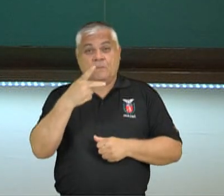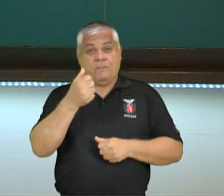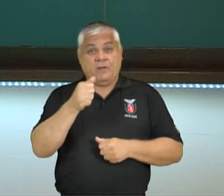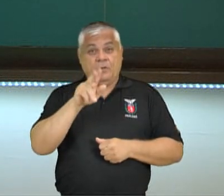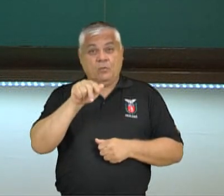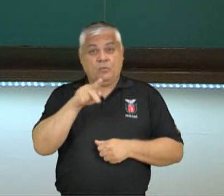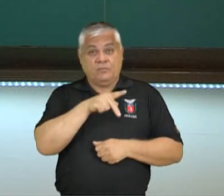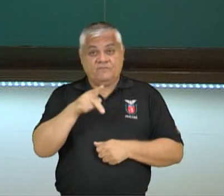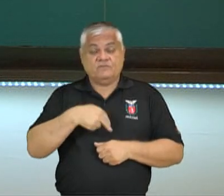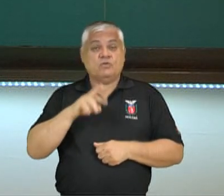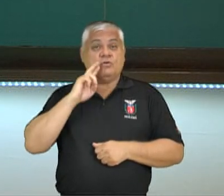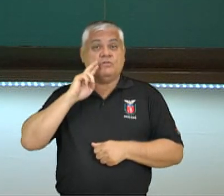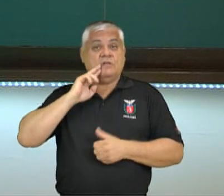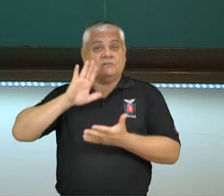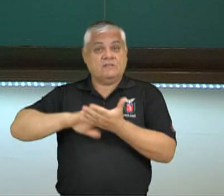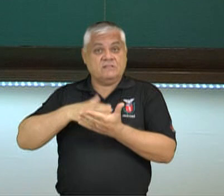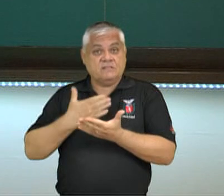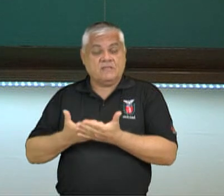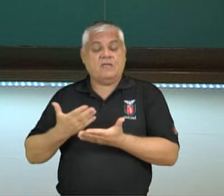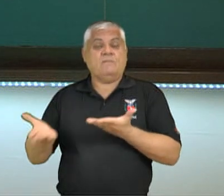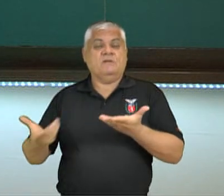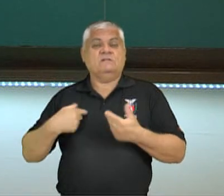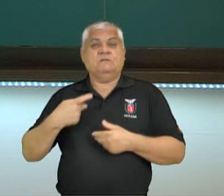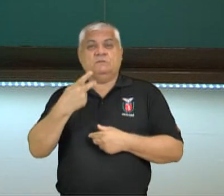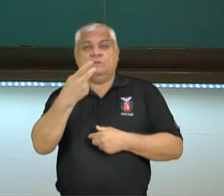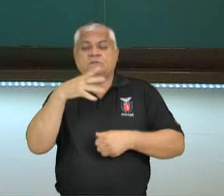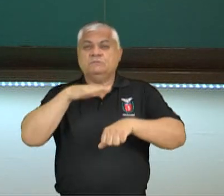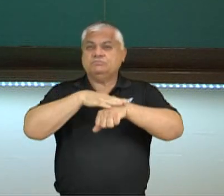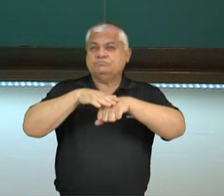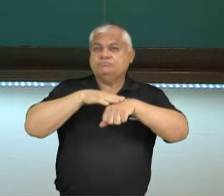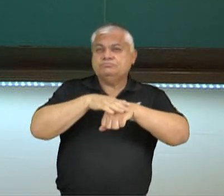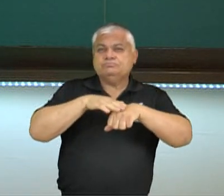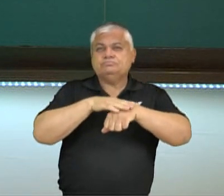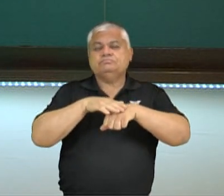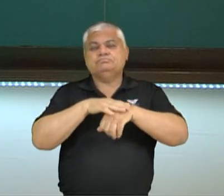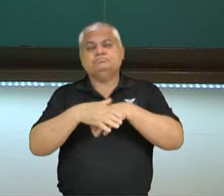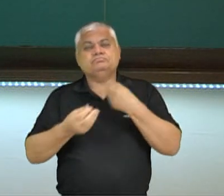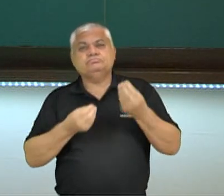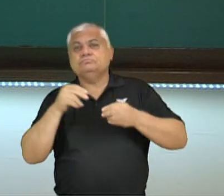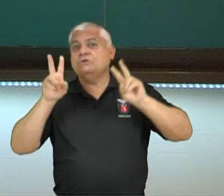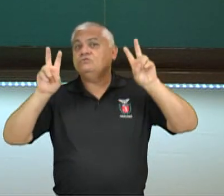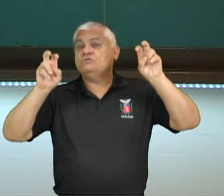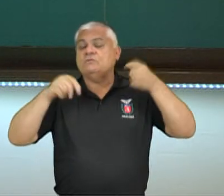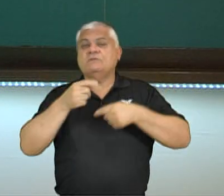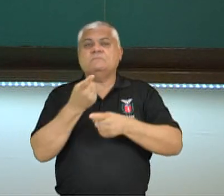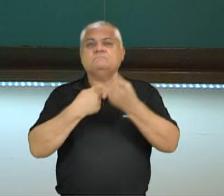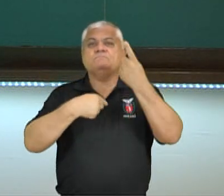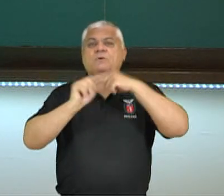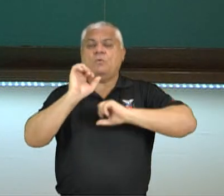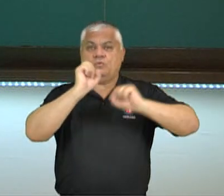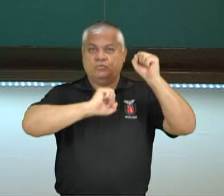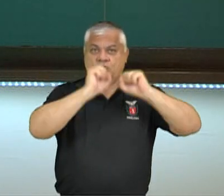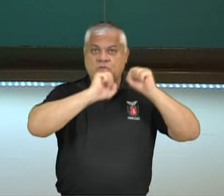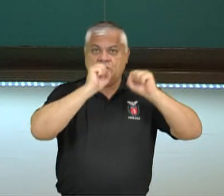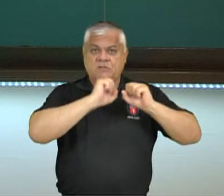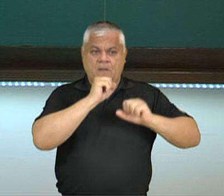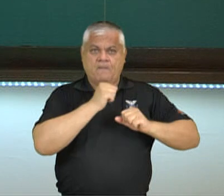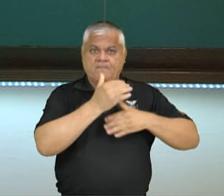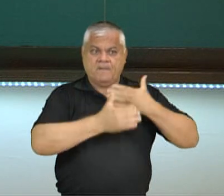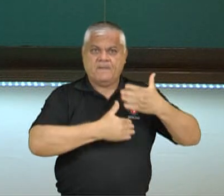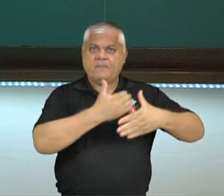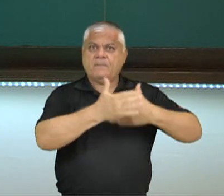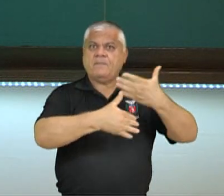Brito, Ronaldo, nosso querido intérprete, para o nosso bate-papo, sobre Revolução Industrial